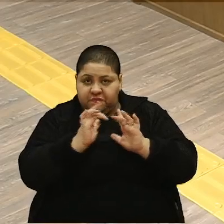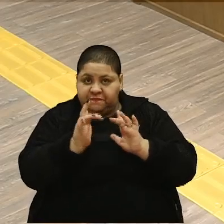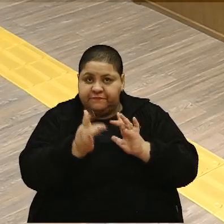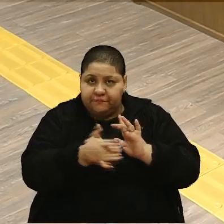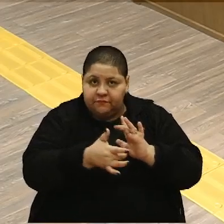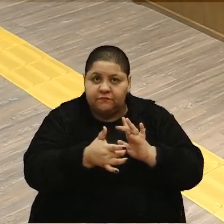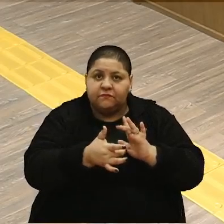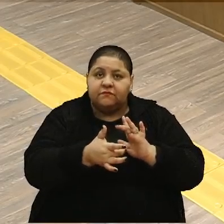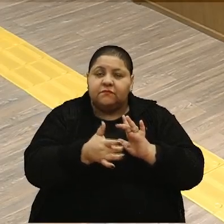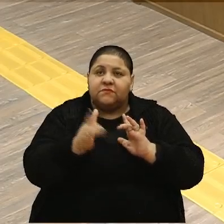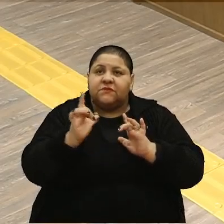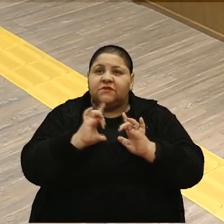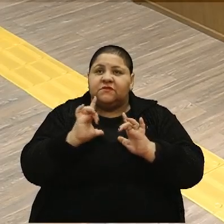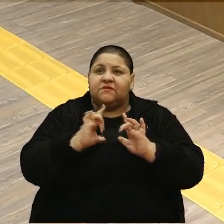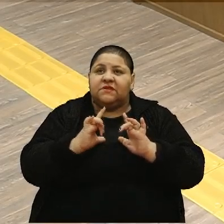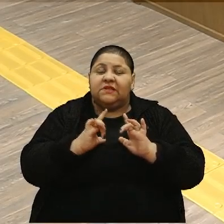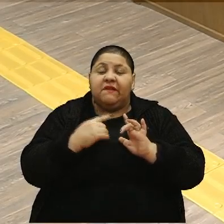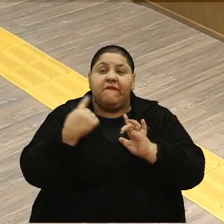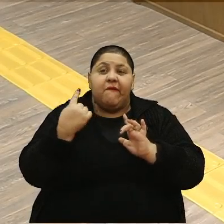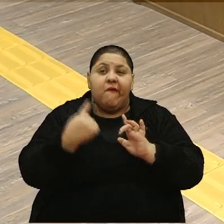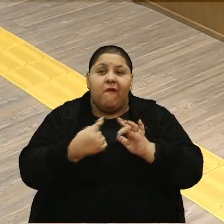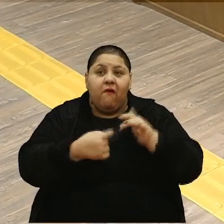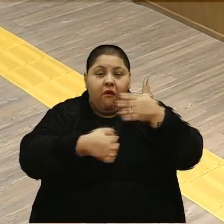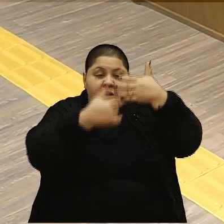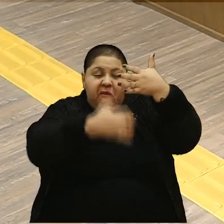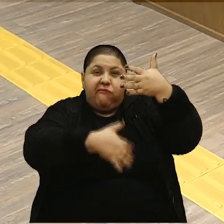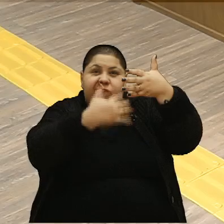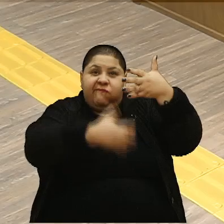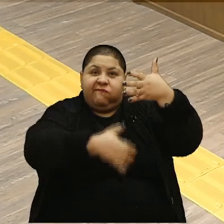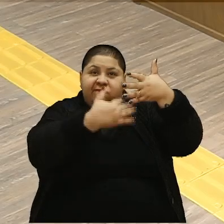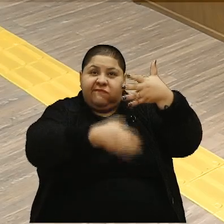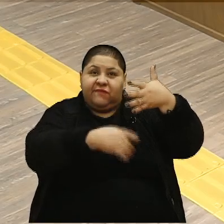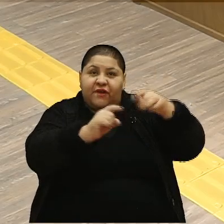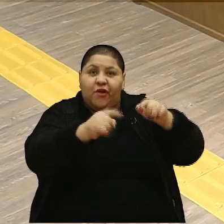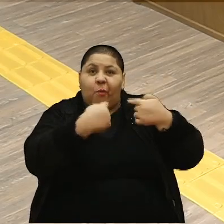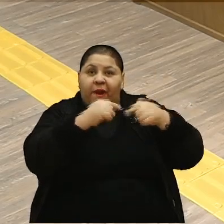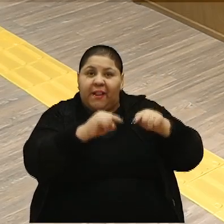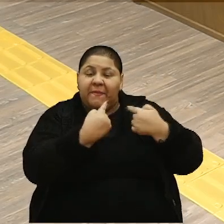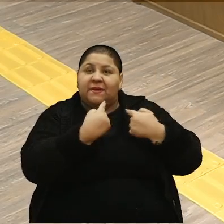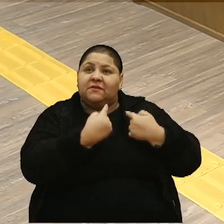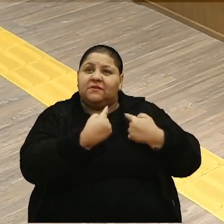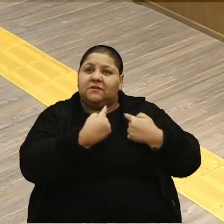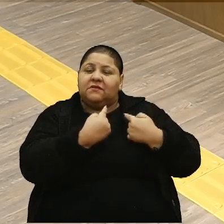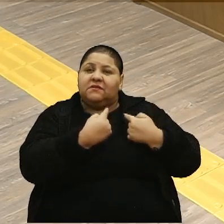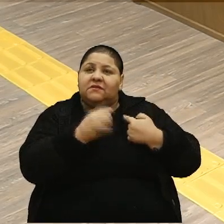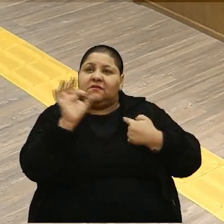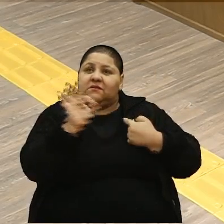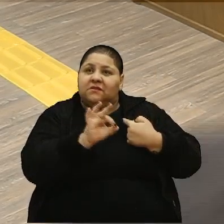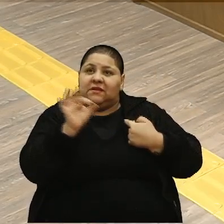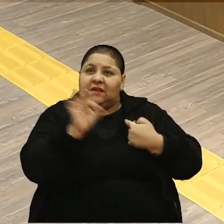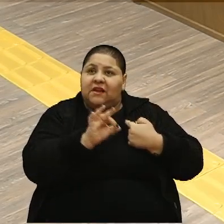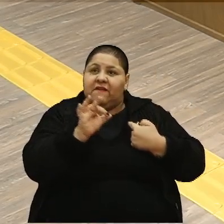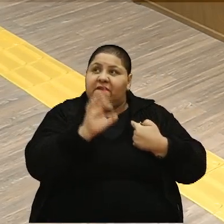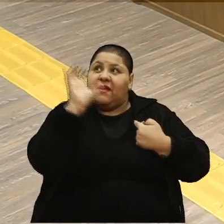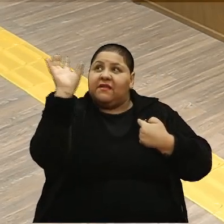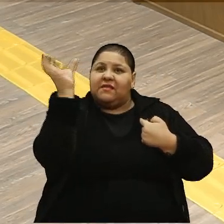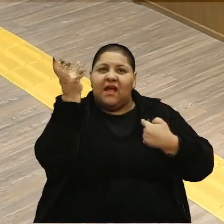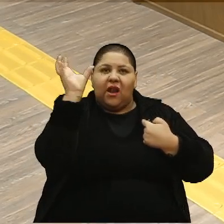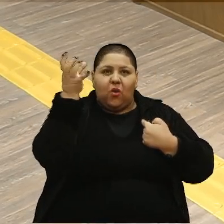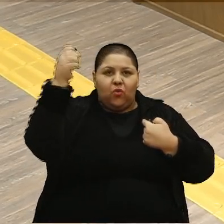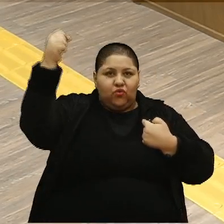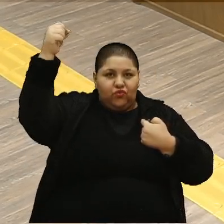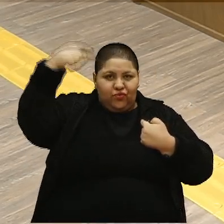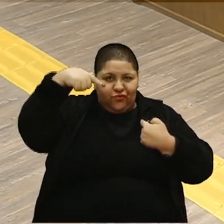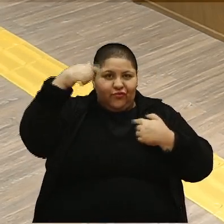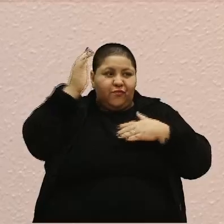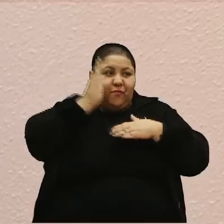sociais e teve uma chuva de reclamações sobre a questão da tarifa da luz. E o que